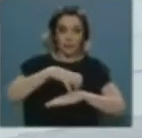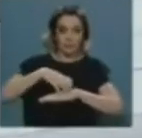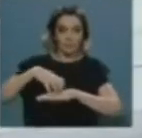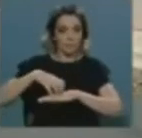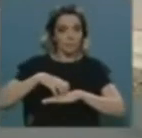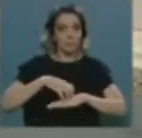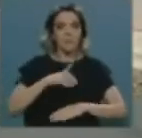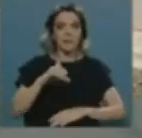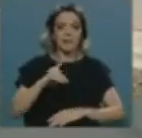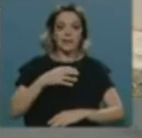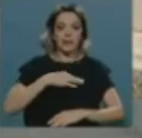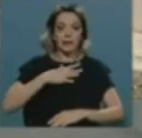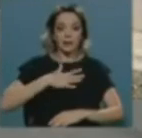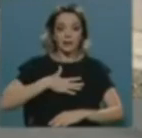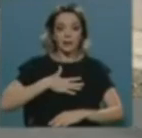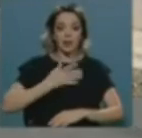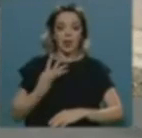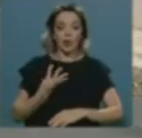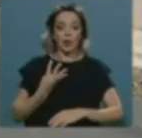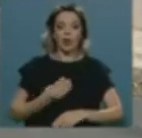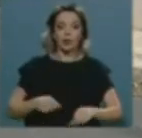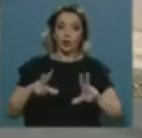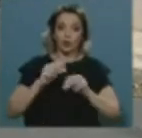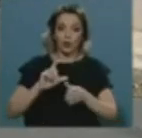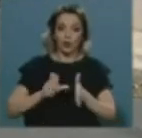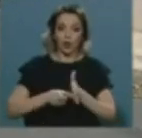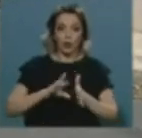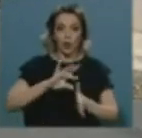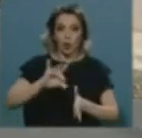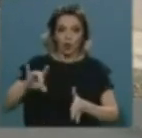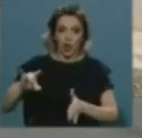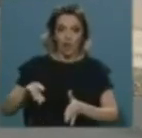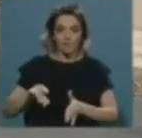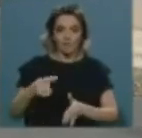16 empresas. Há 4 novos projetos de localização em análise.